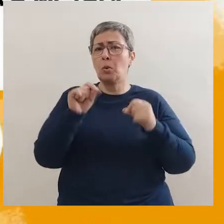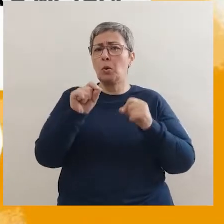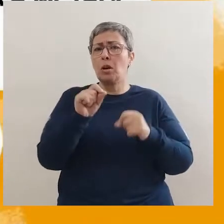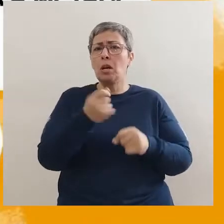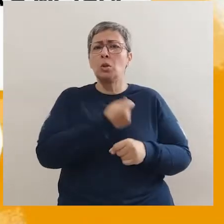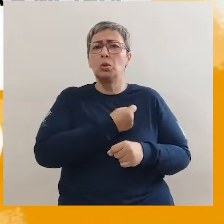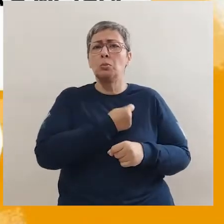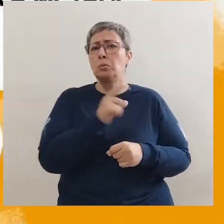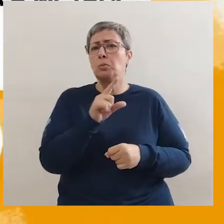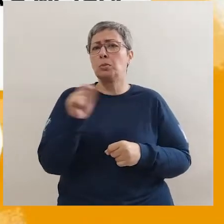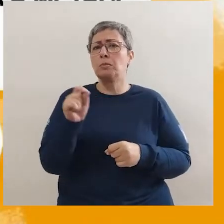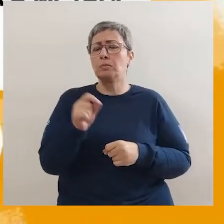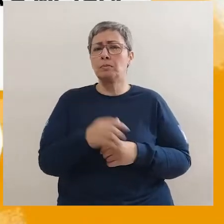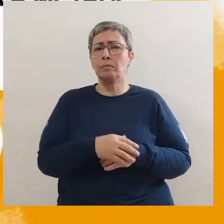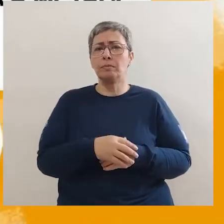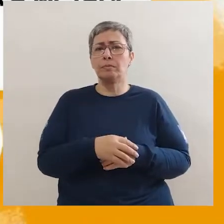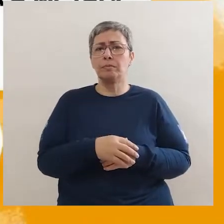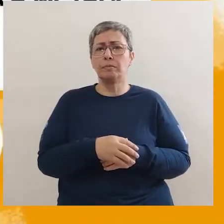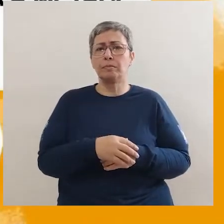100?